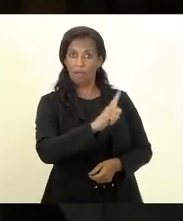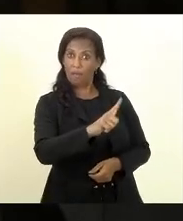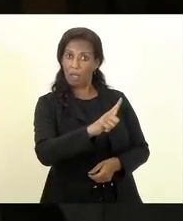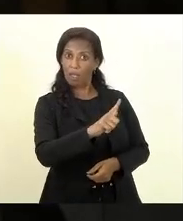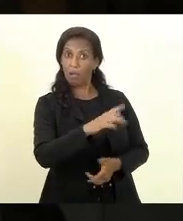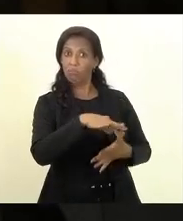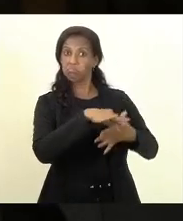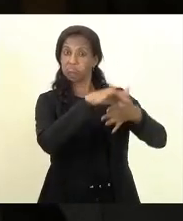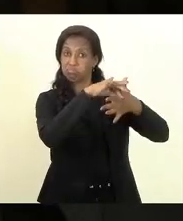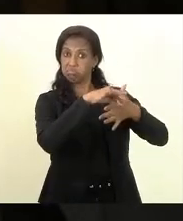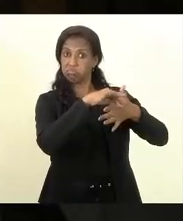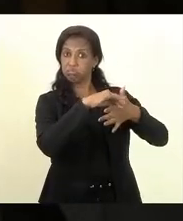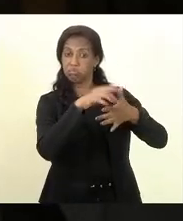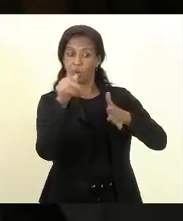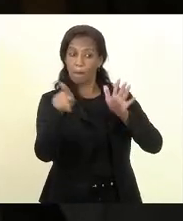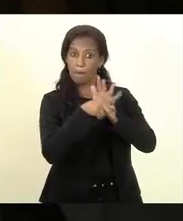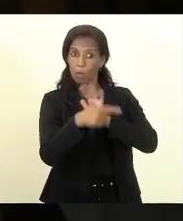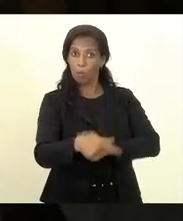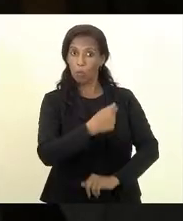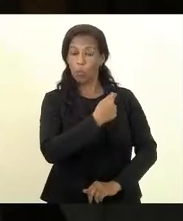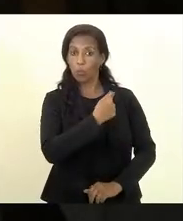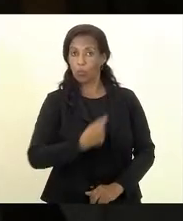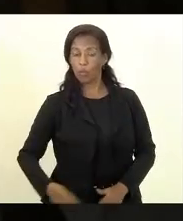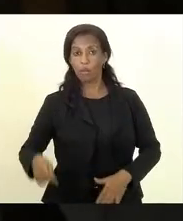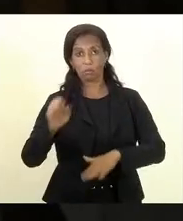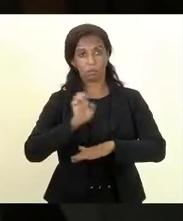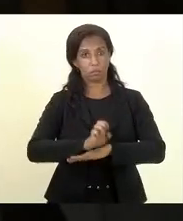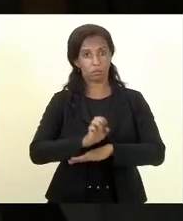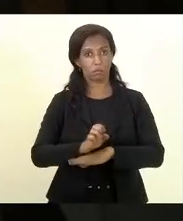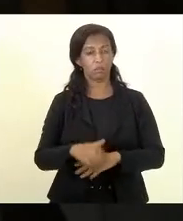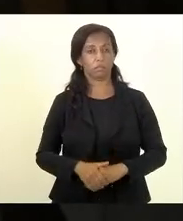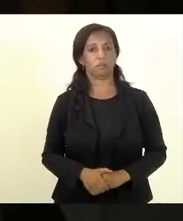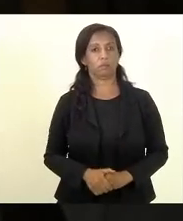representante do atual governo do Estado.